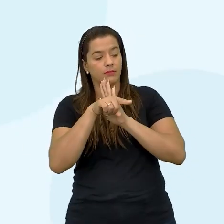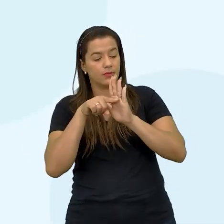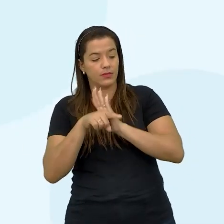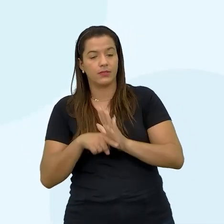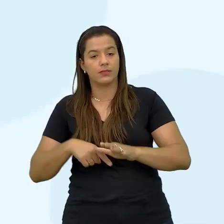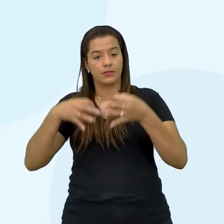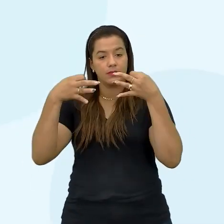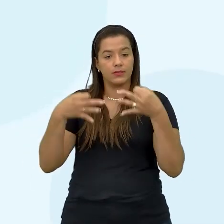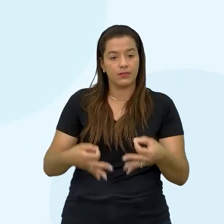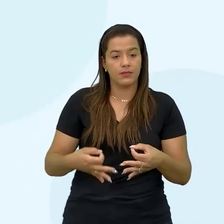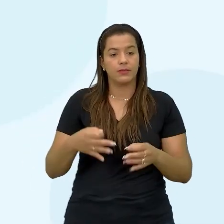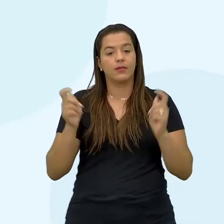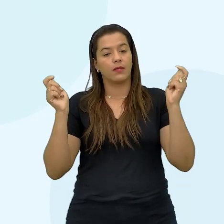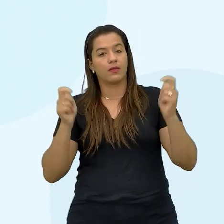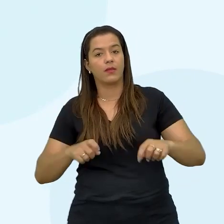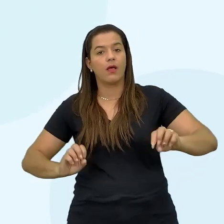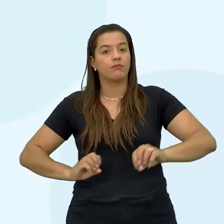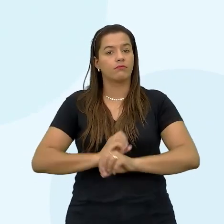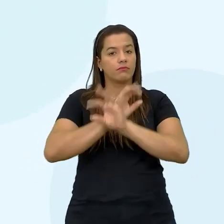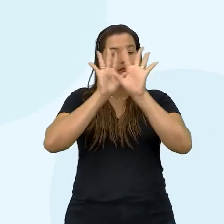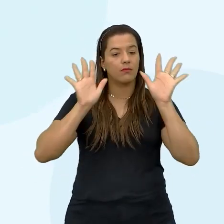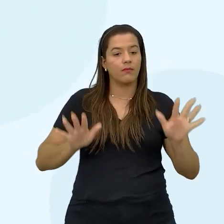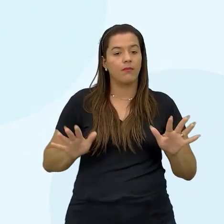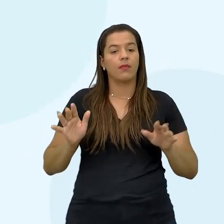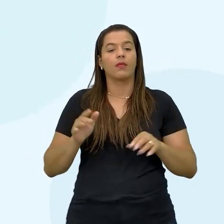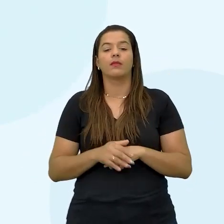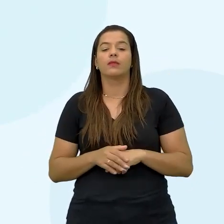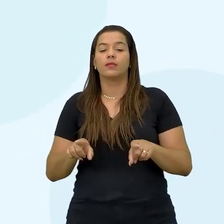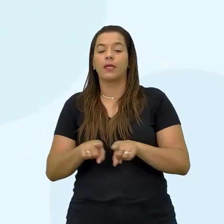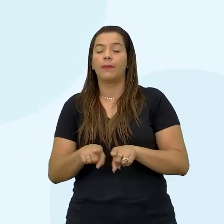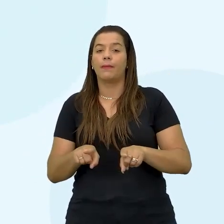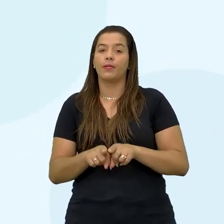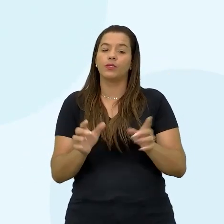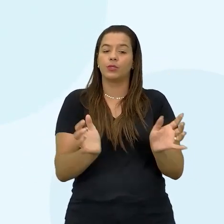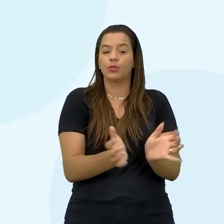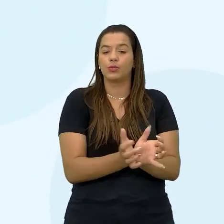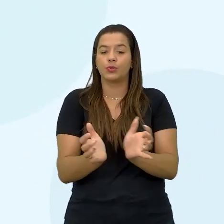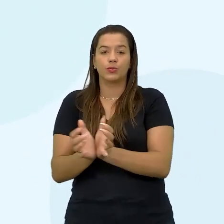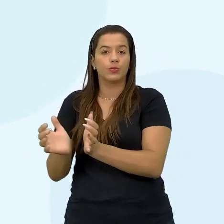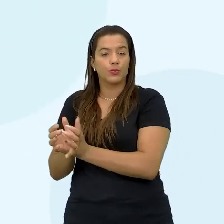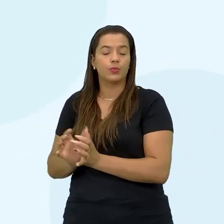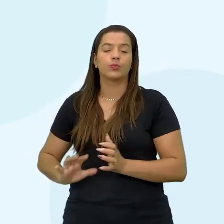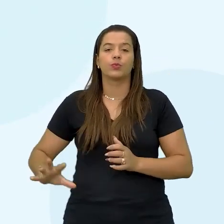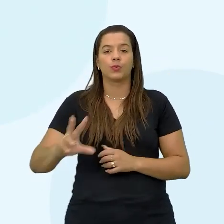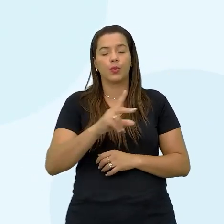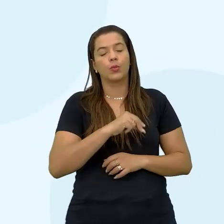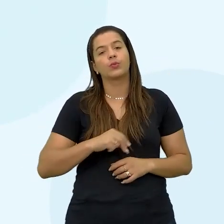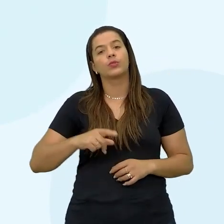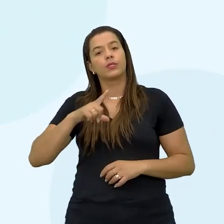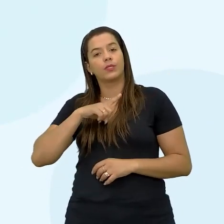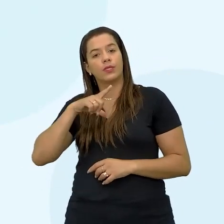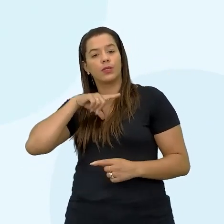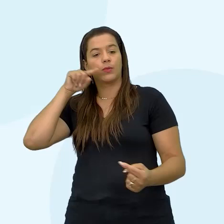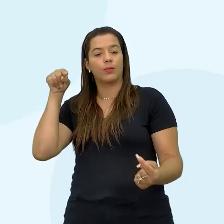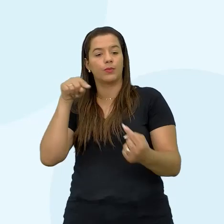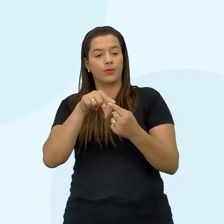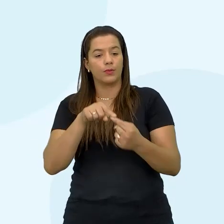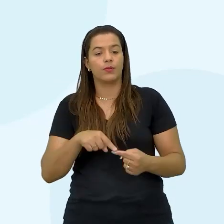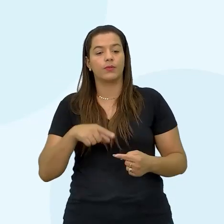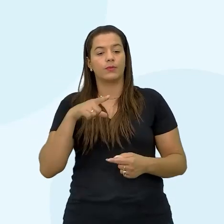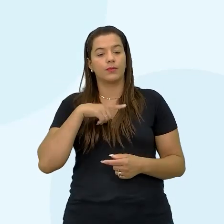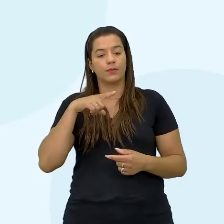pesquisa, dar orientações claras, promover trabalhos em grupo recheados de propósito, de preferência com